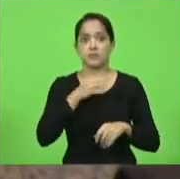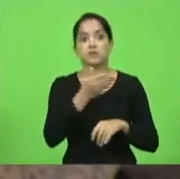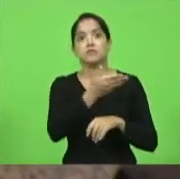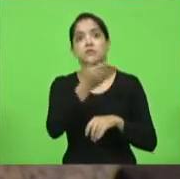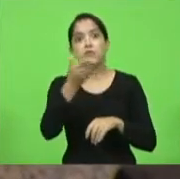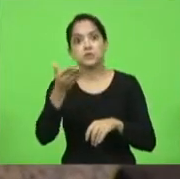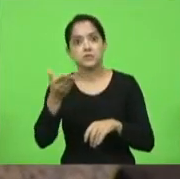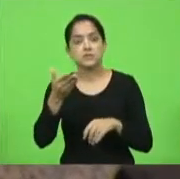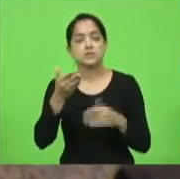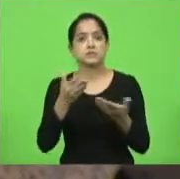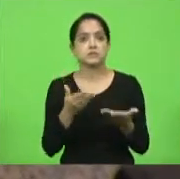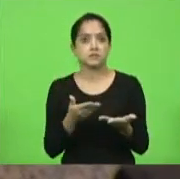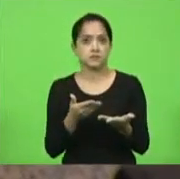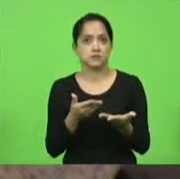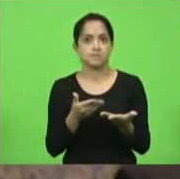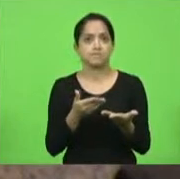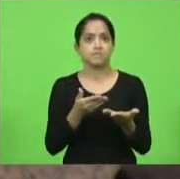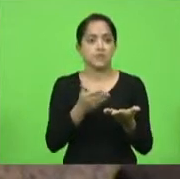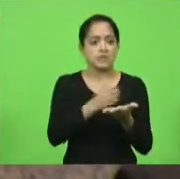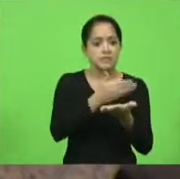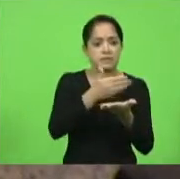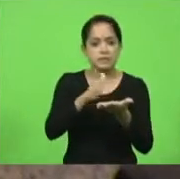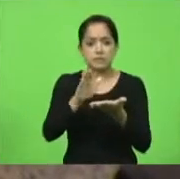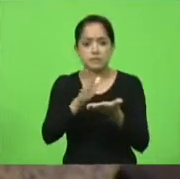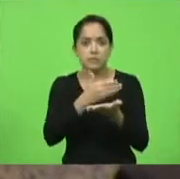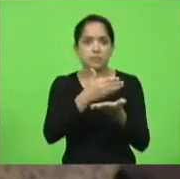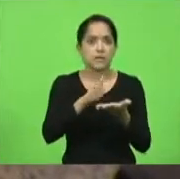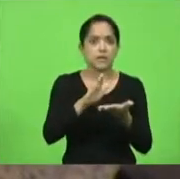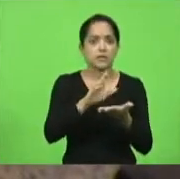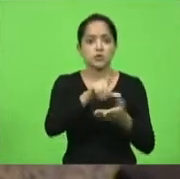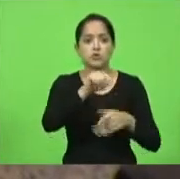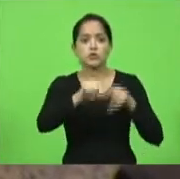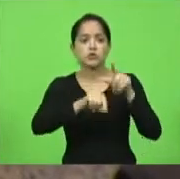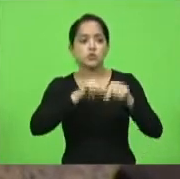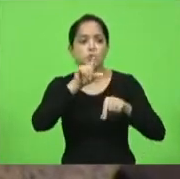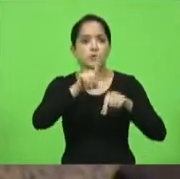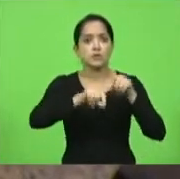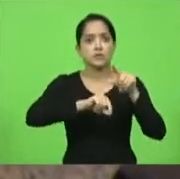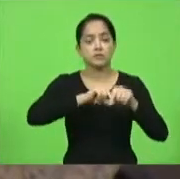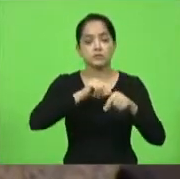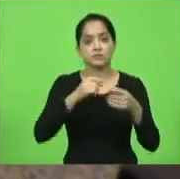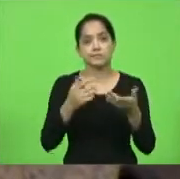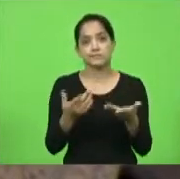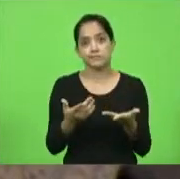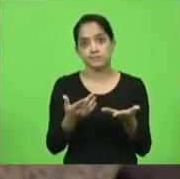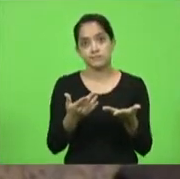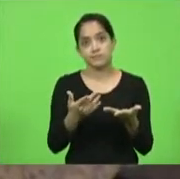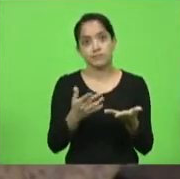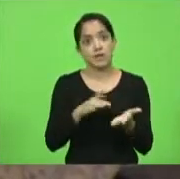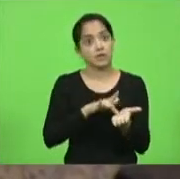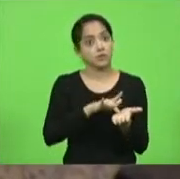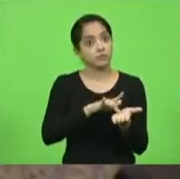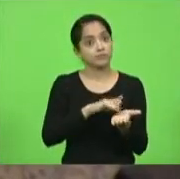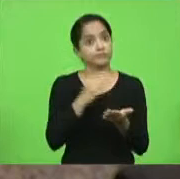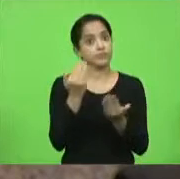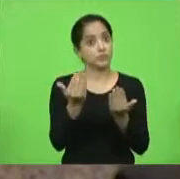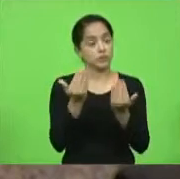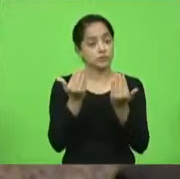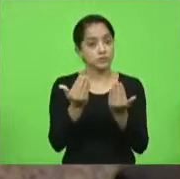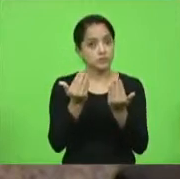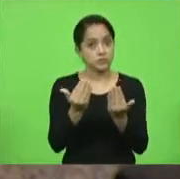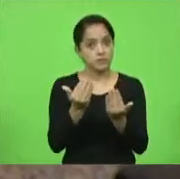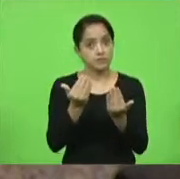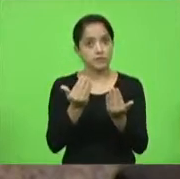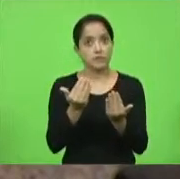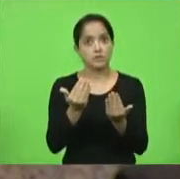sendo muito seletivo nas suas defesas. E aí eu desconfio que talvez você não